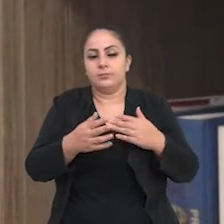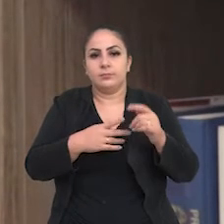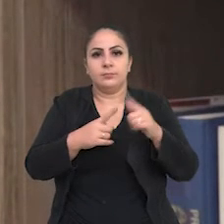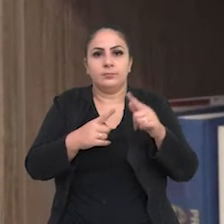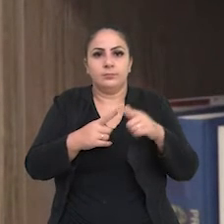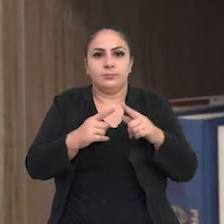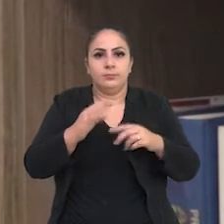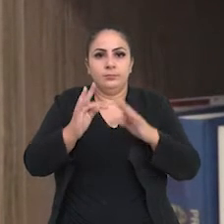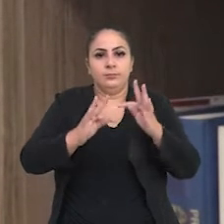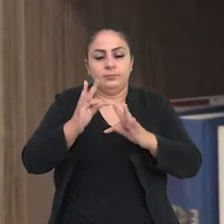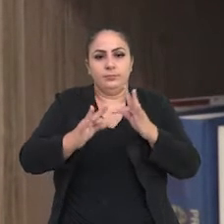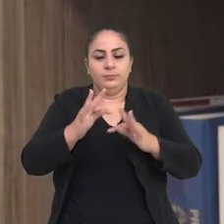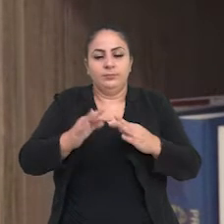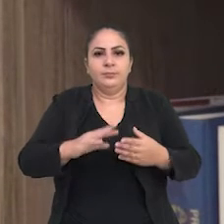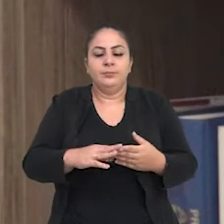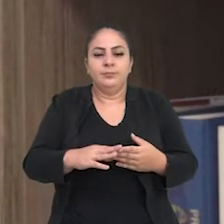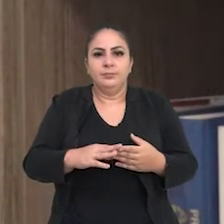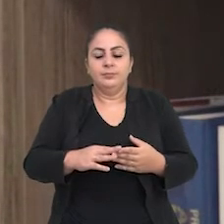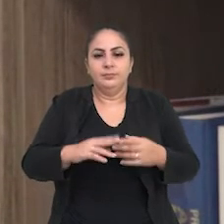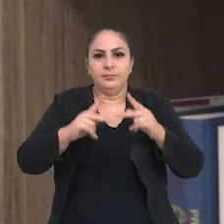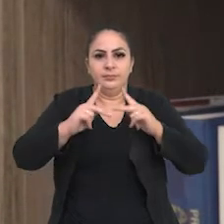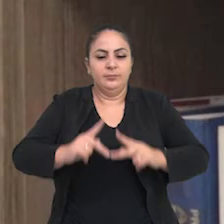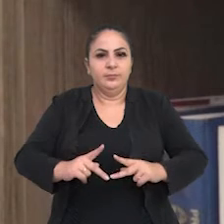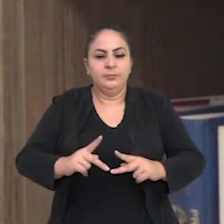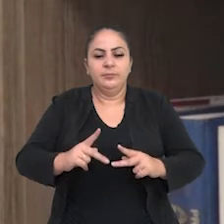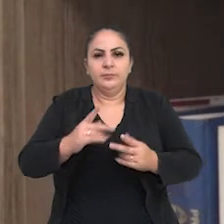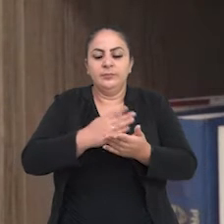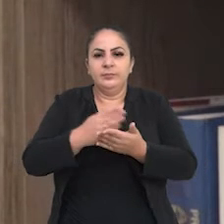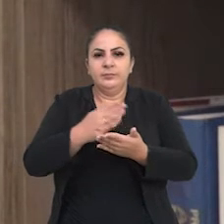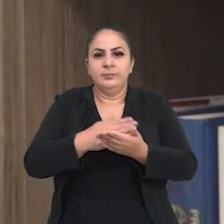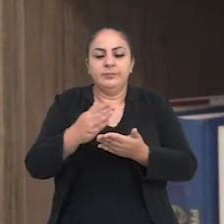tipo de tratamento. Os pacientes